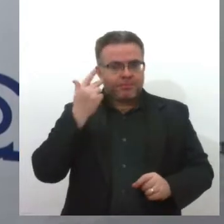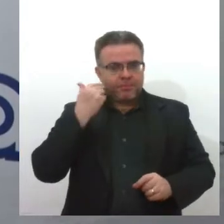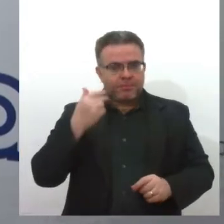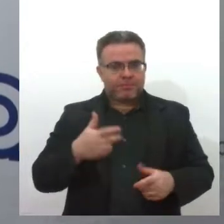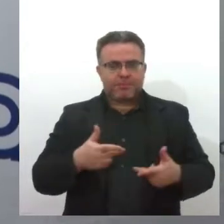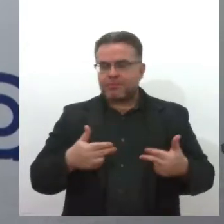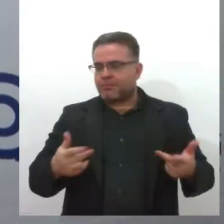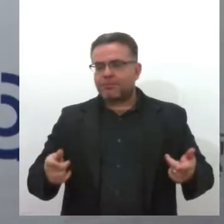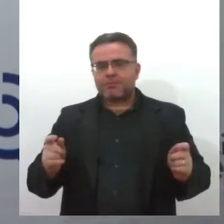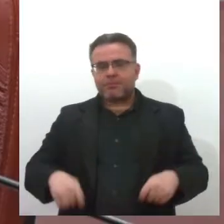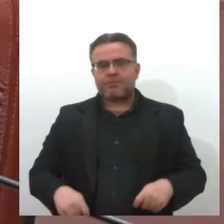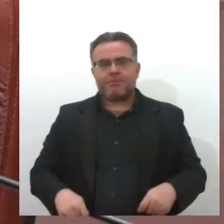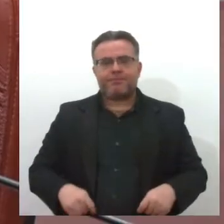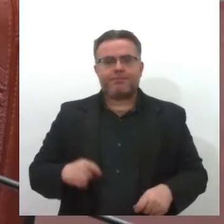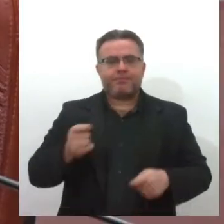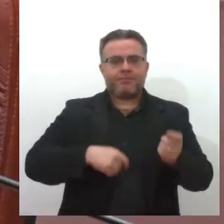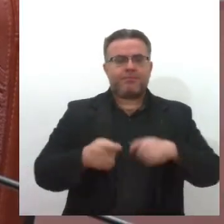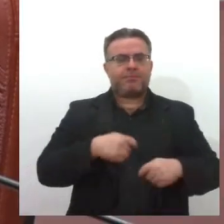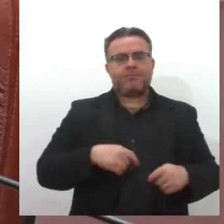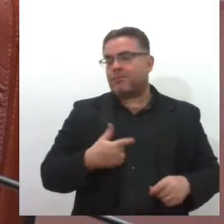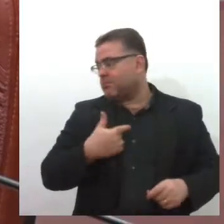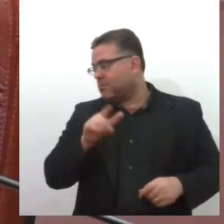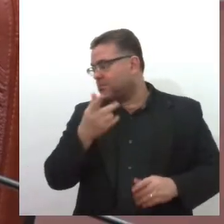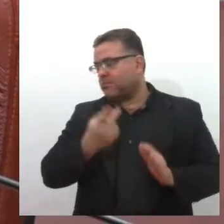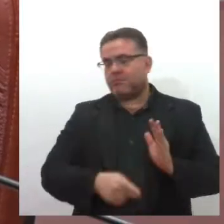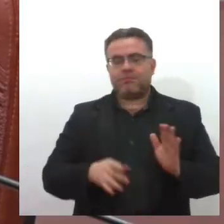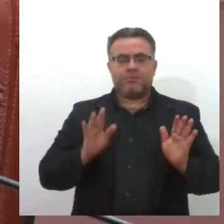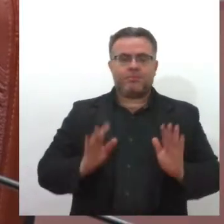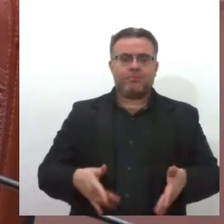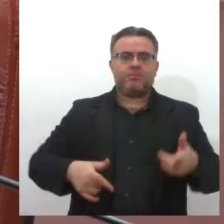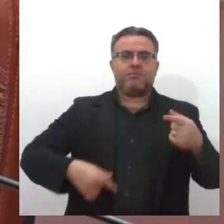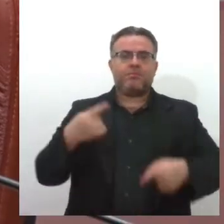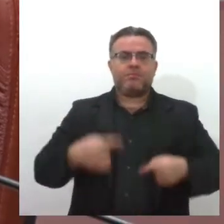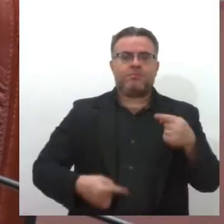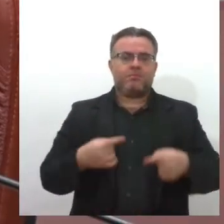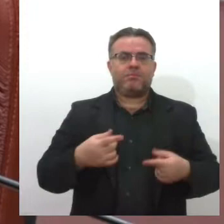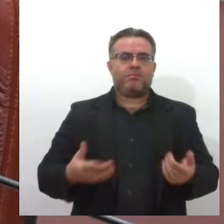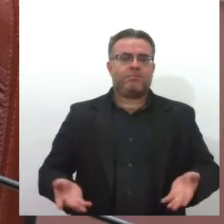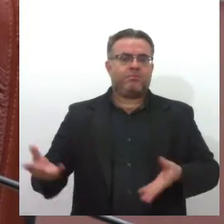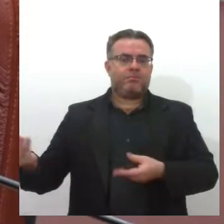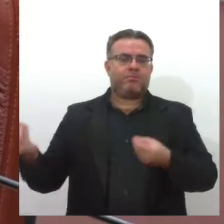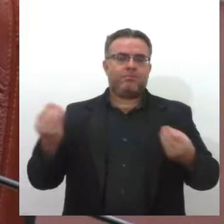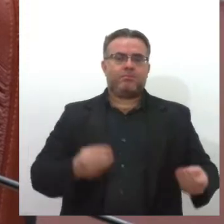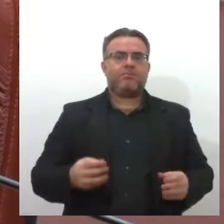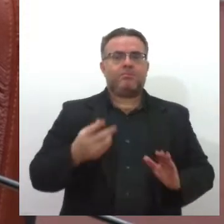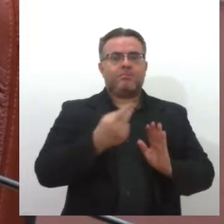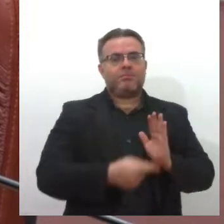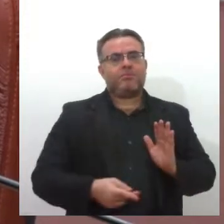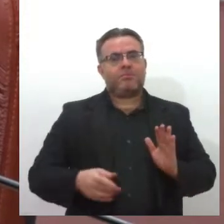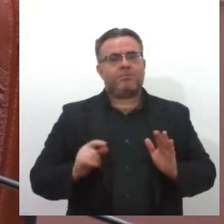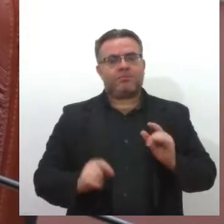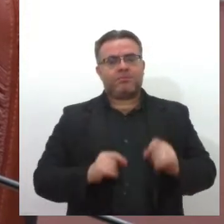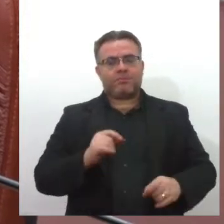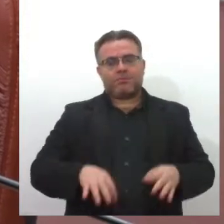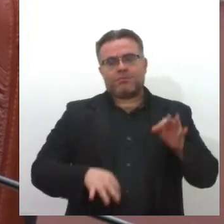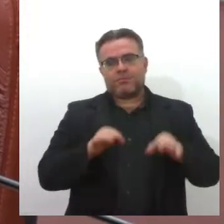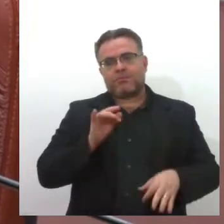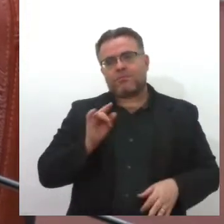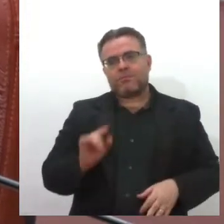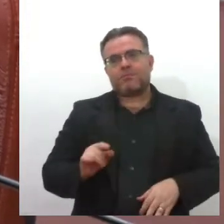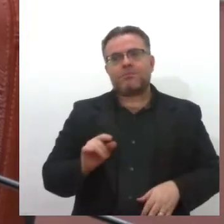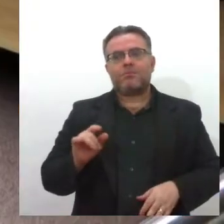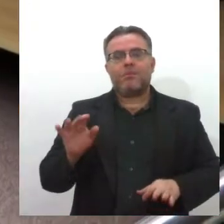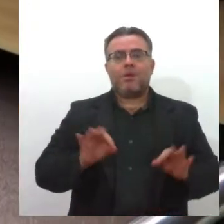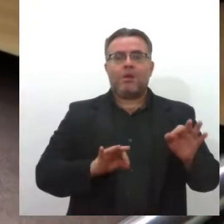e de órgão que administra. Outro projeto que rendeu debates foi o enviado pelo Poder Judiciário sobre o reajuste das taxas